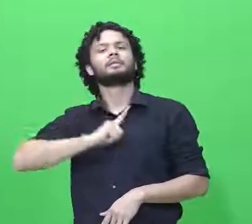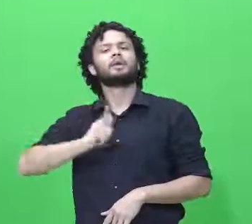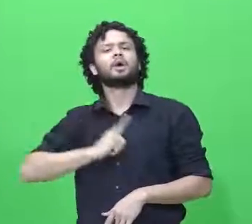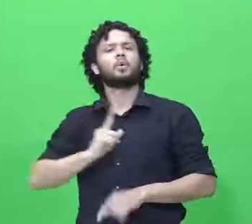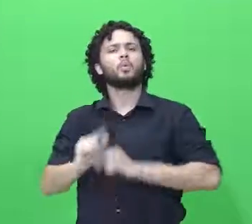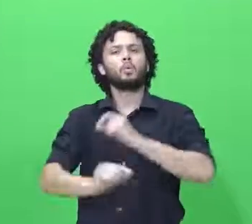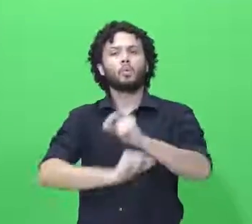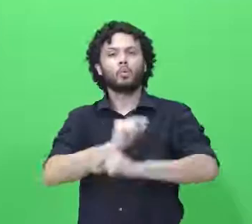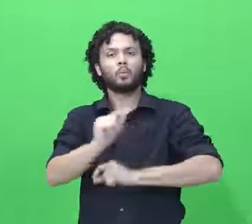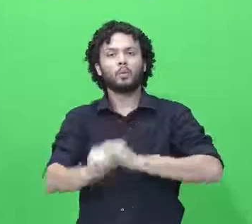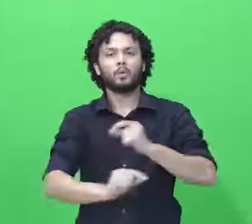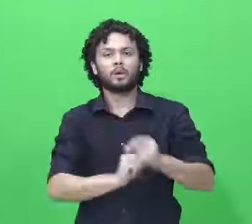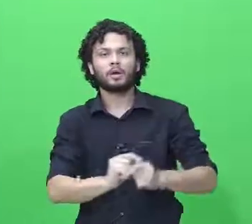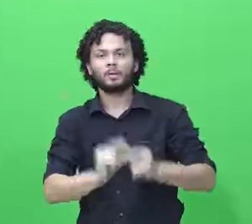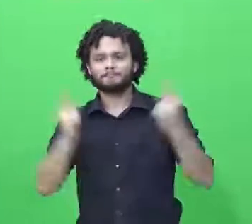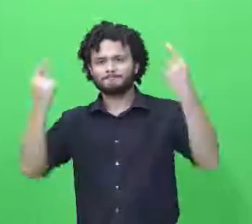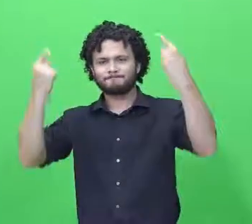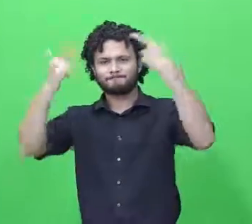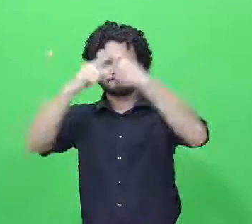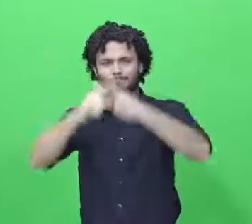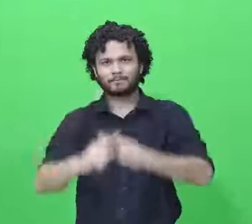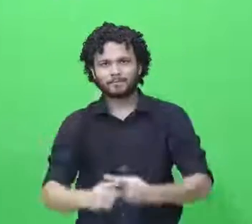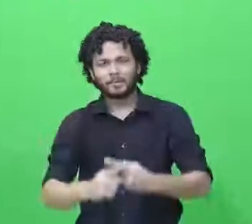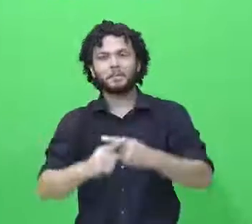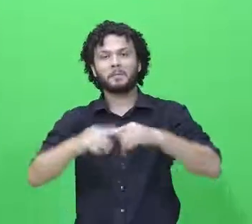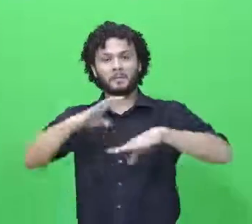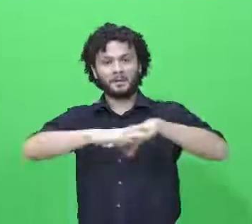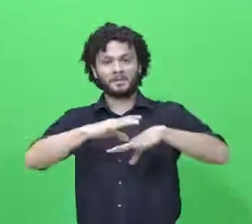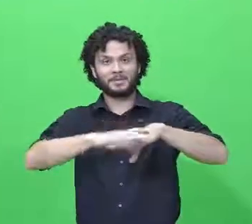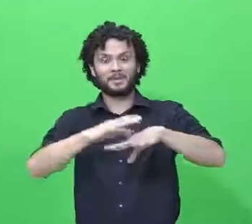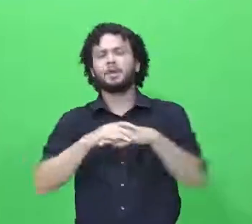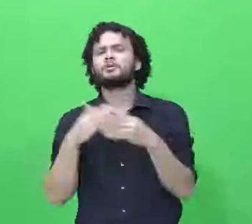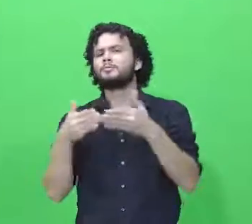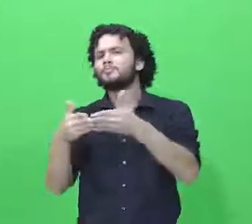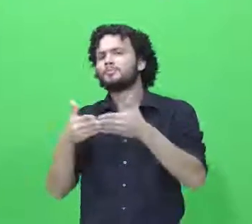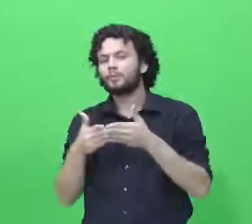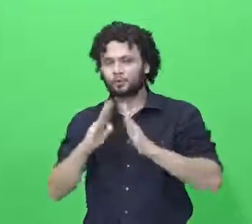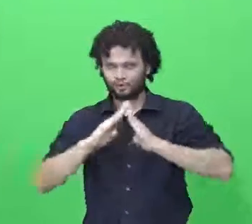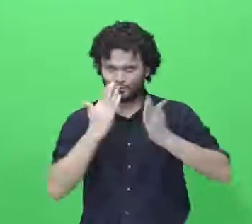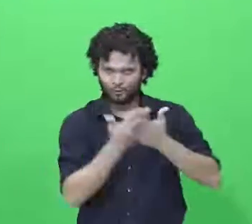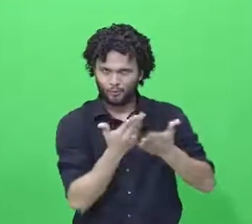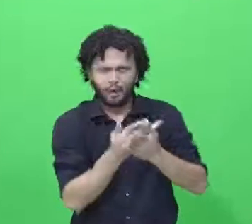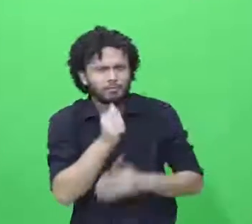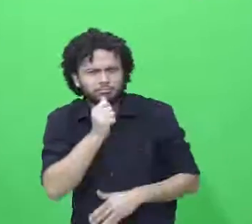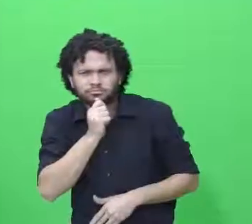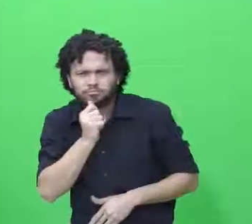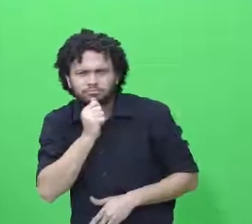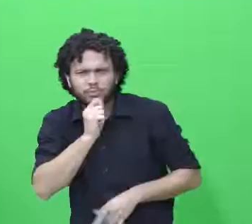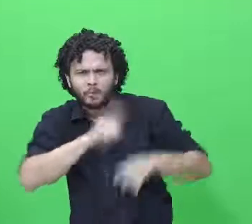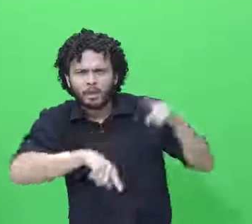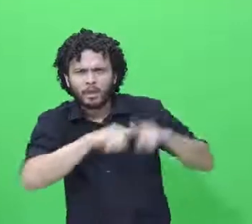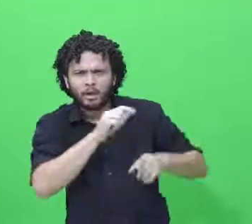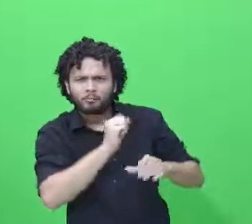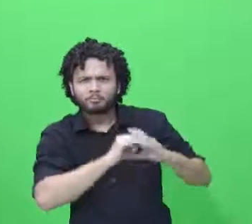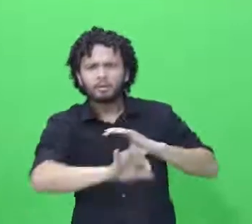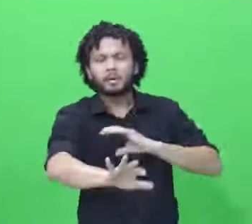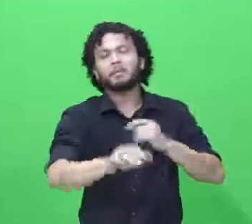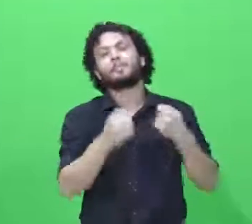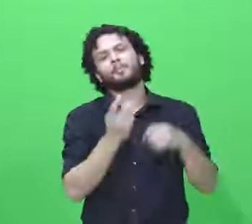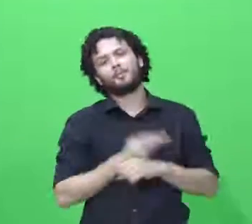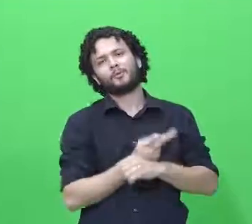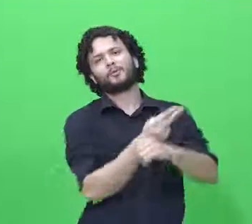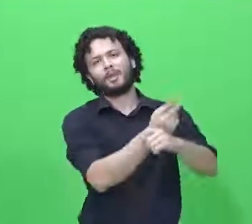a Olimpíada de Matemática. Então, nós queremos pedir às escolas que ainda não receberam o material, que procurem no